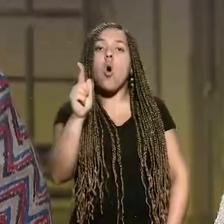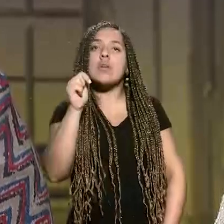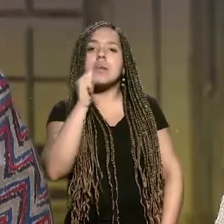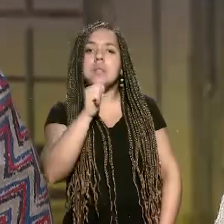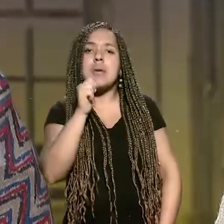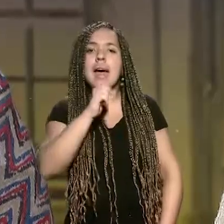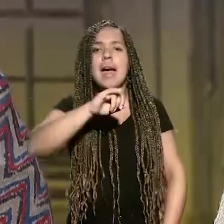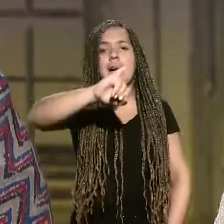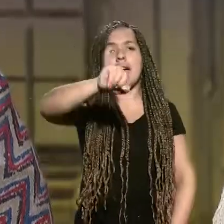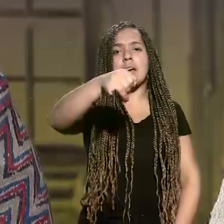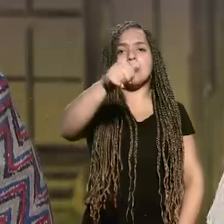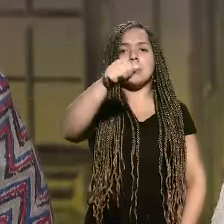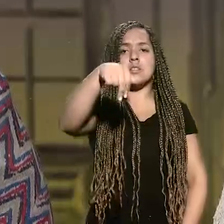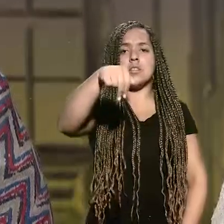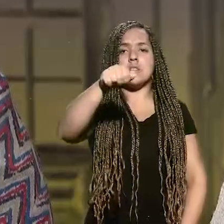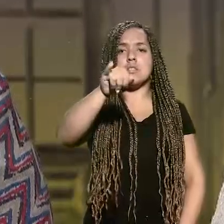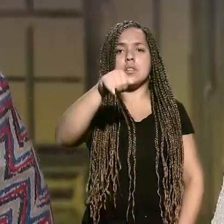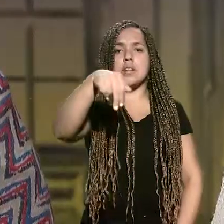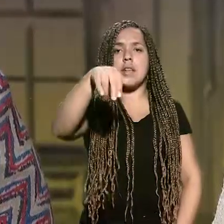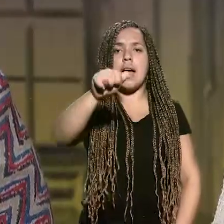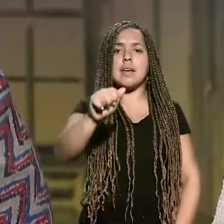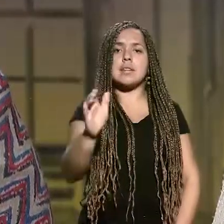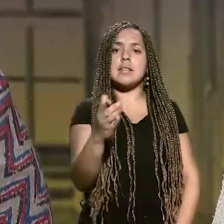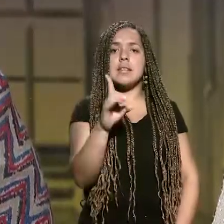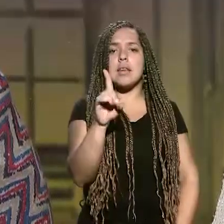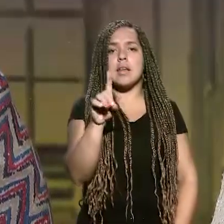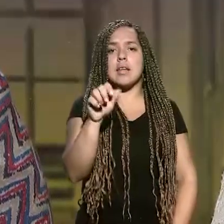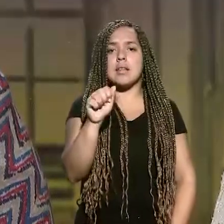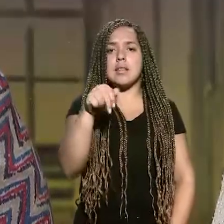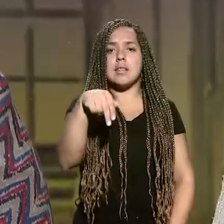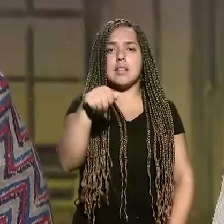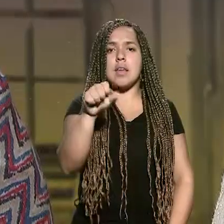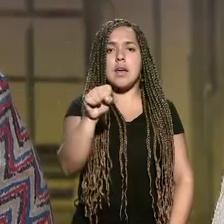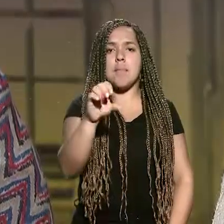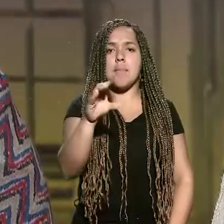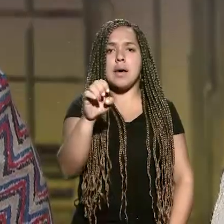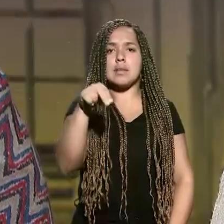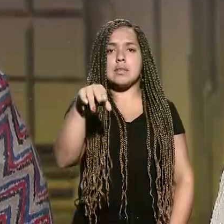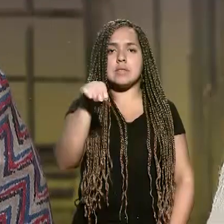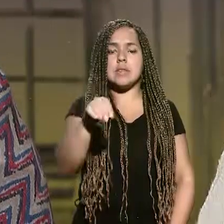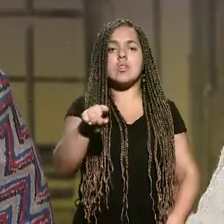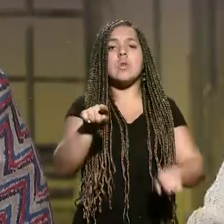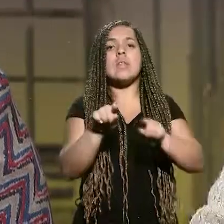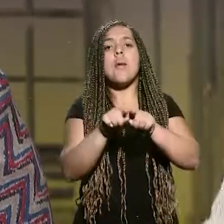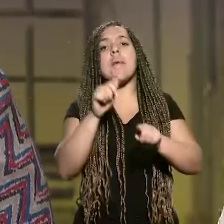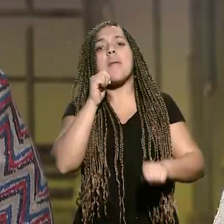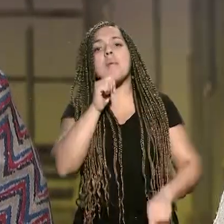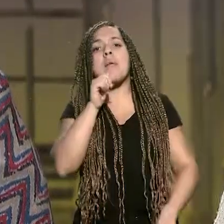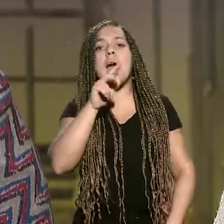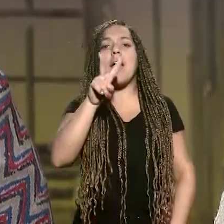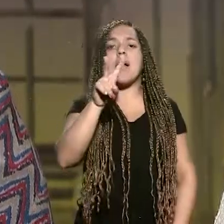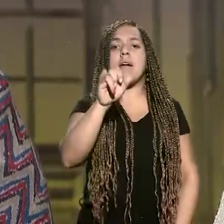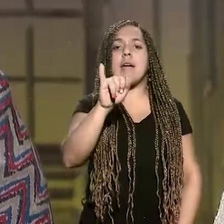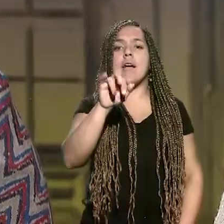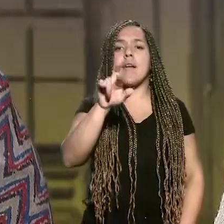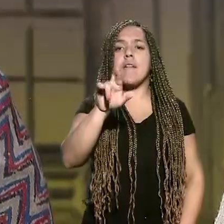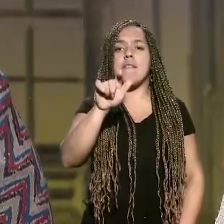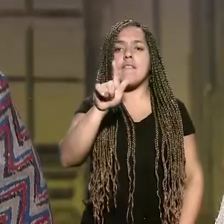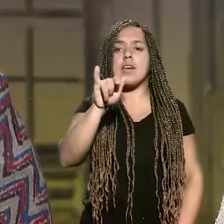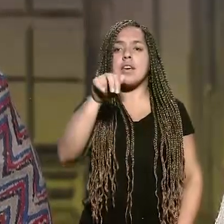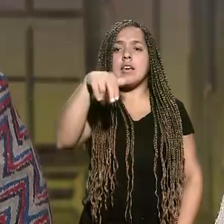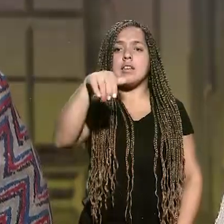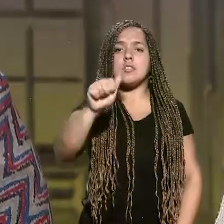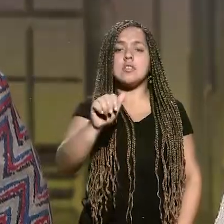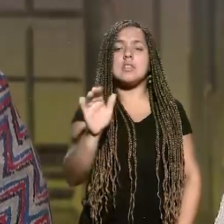poderosa sobre ela, né, da Janaína Damasceno. E a Virgínia Bicudo,